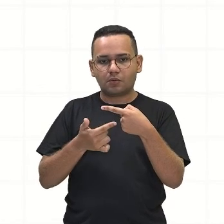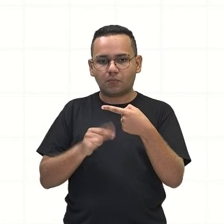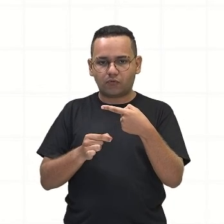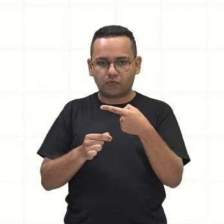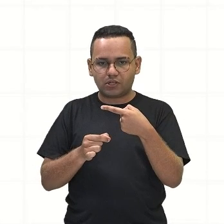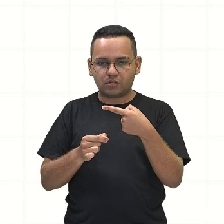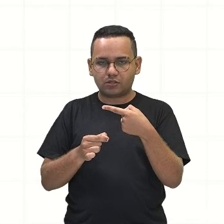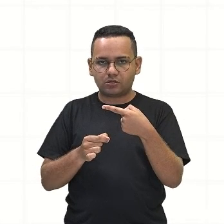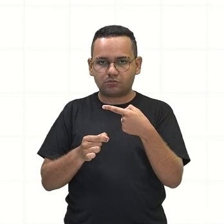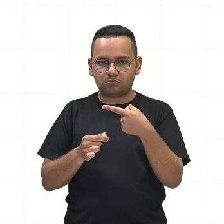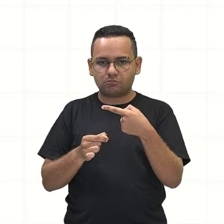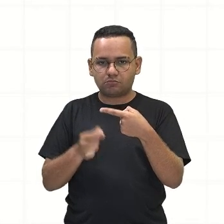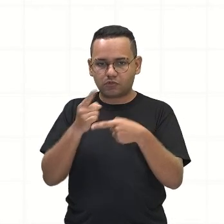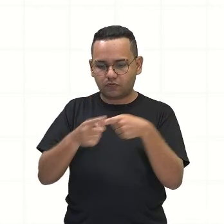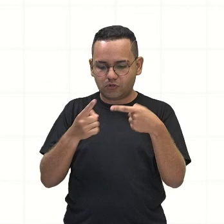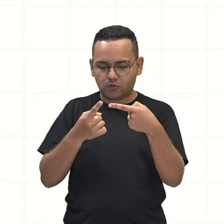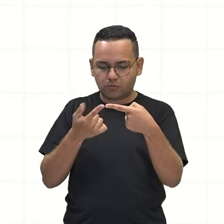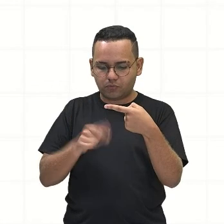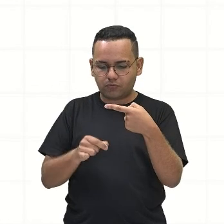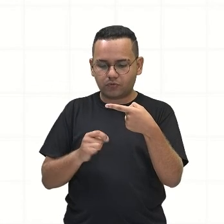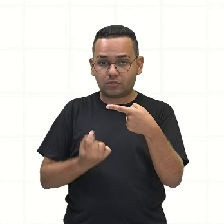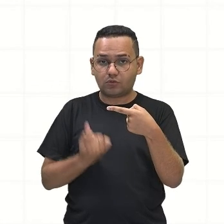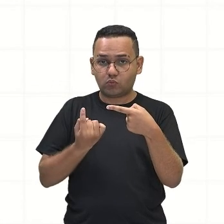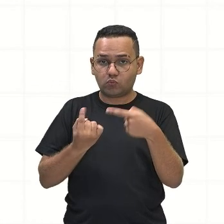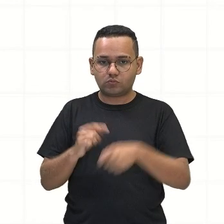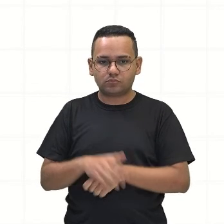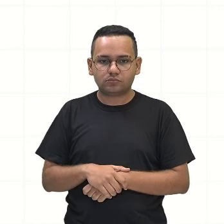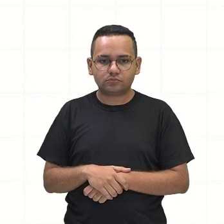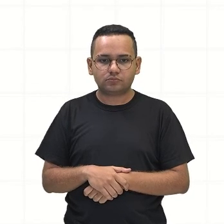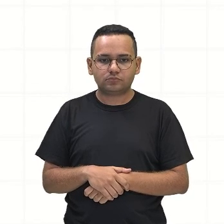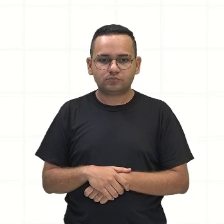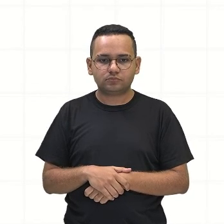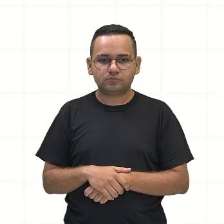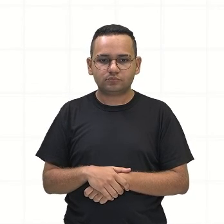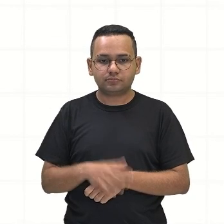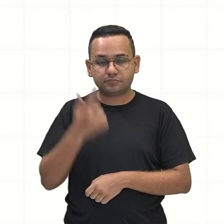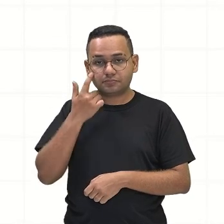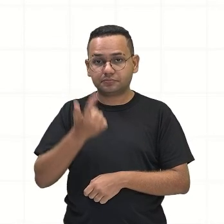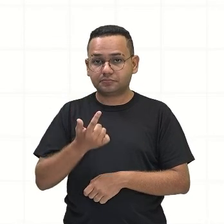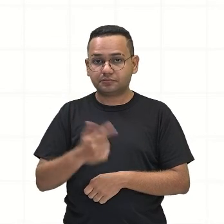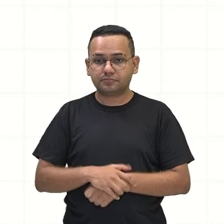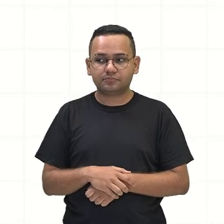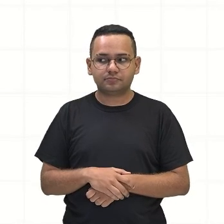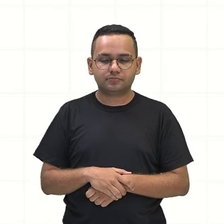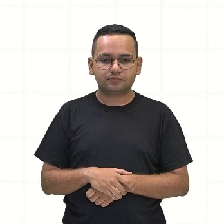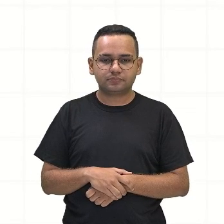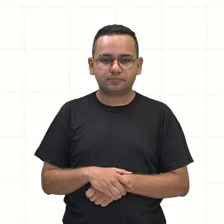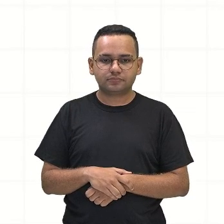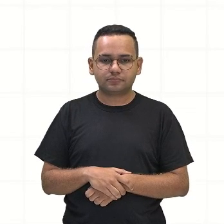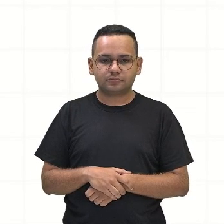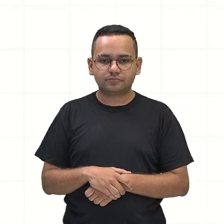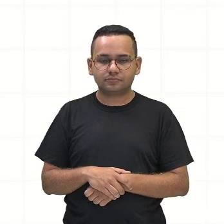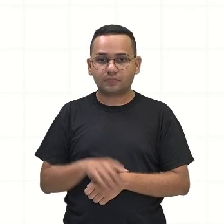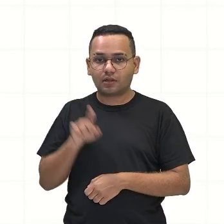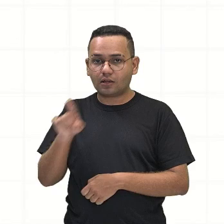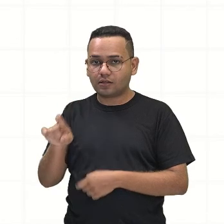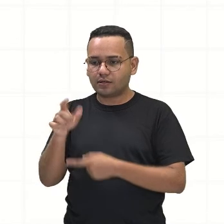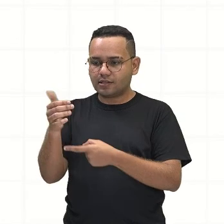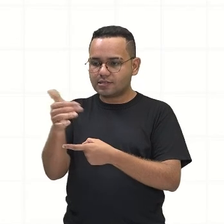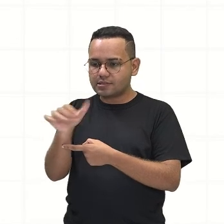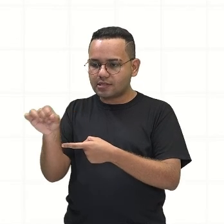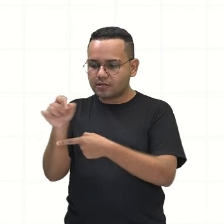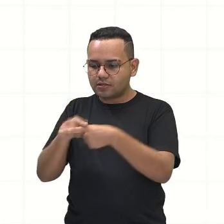aqui embaixo, que dá 1. Quando eu falo simplificar, estou dividindo aqui por 20 e dividindo aqui também por